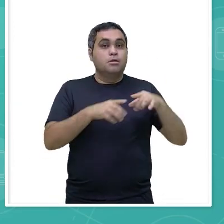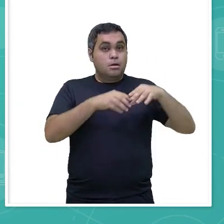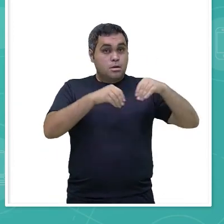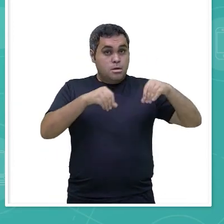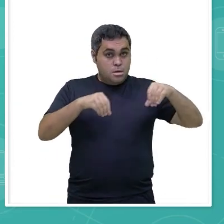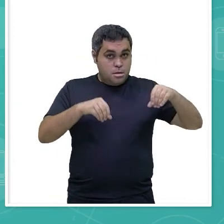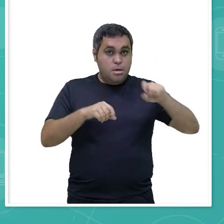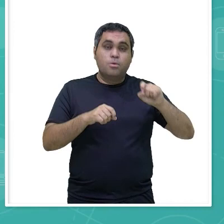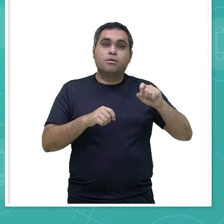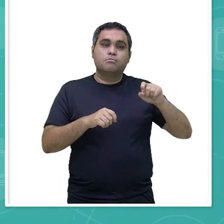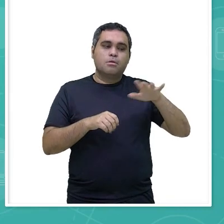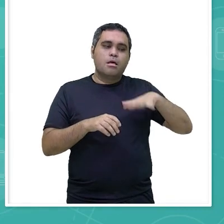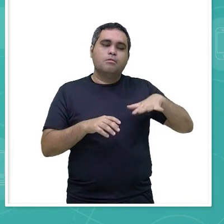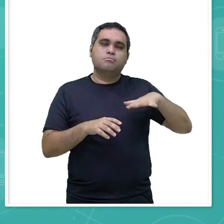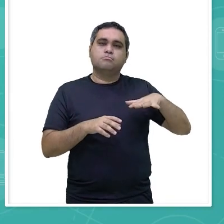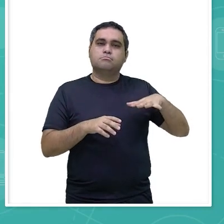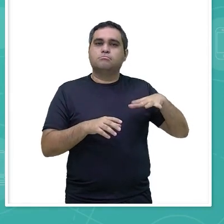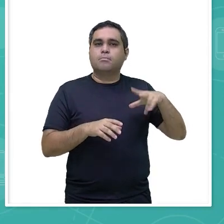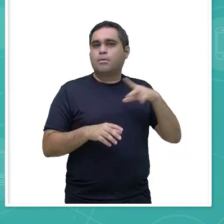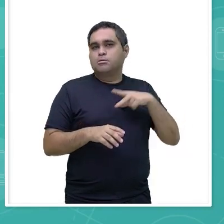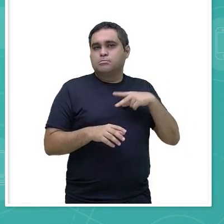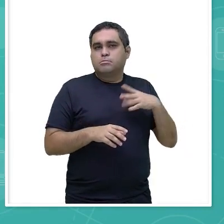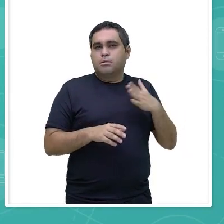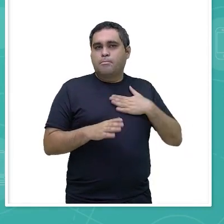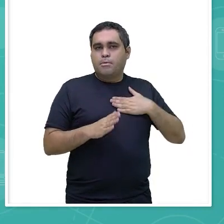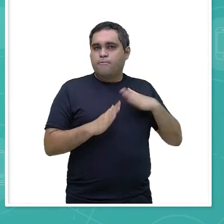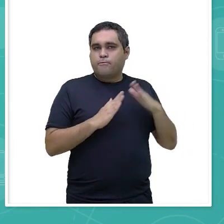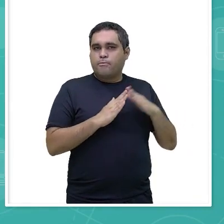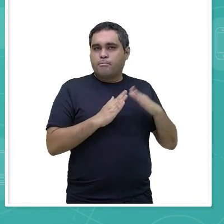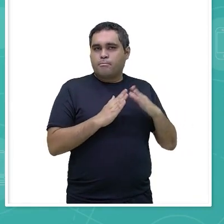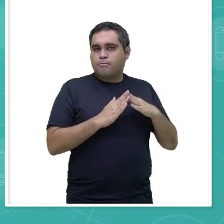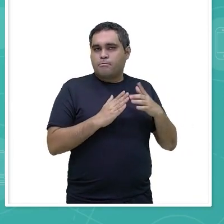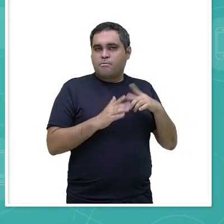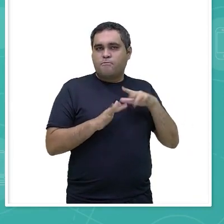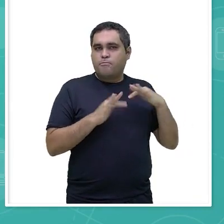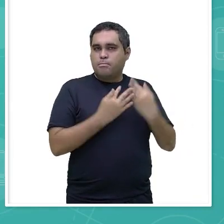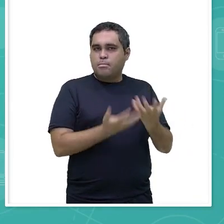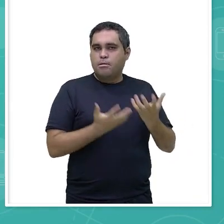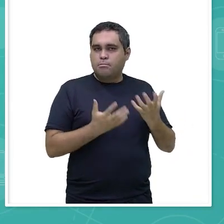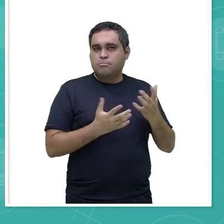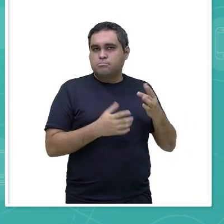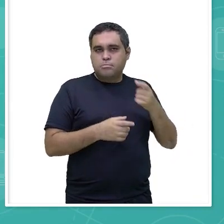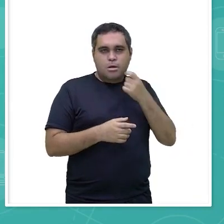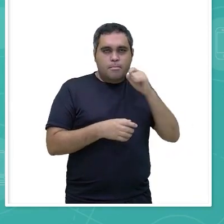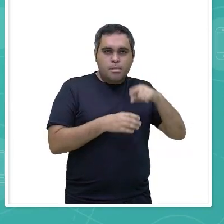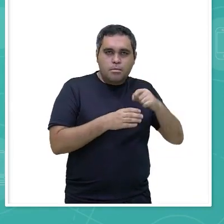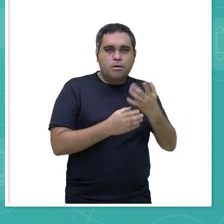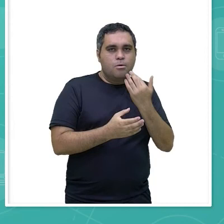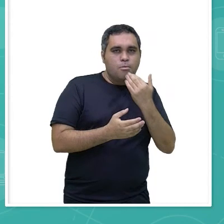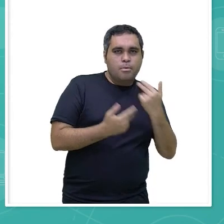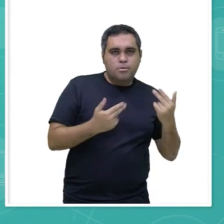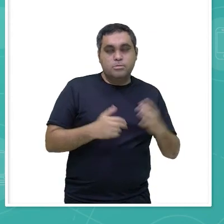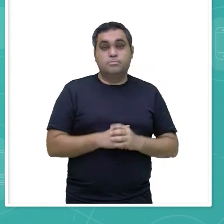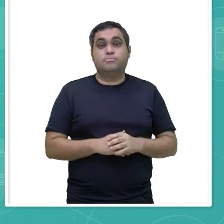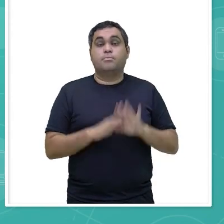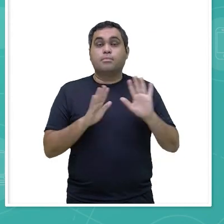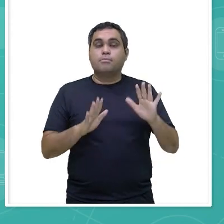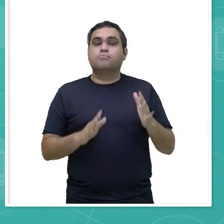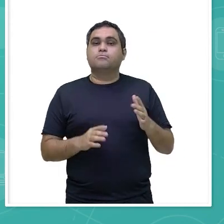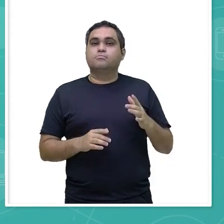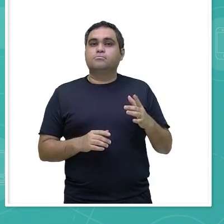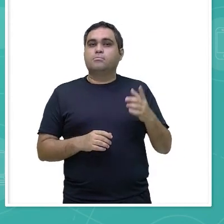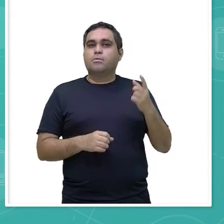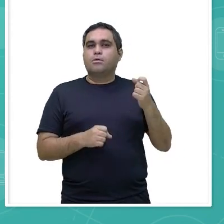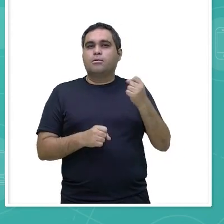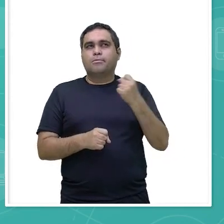plantar, para se colher. Um detalhe importante aí, gente, é importante nós lembrarmos que no ano de 1516 eles vão viver uma grande